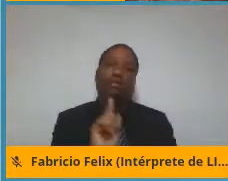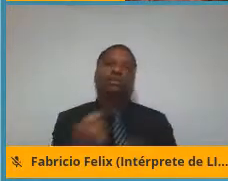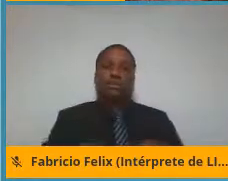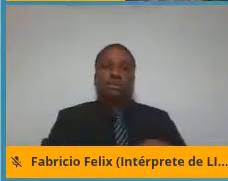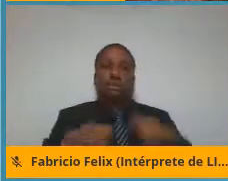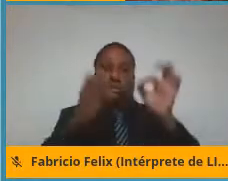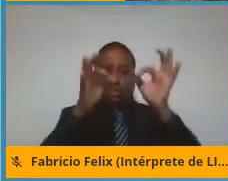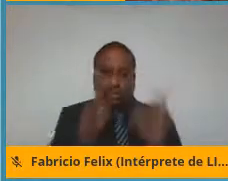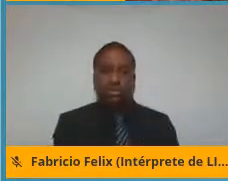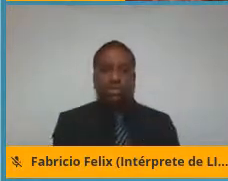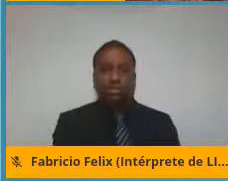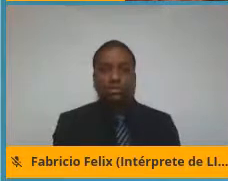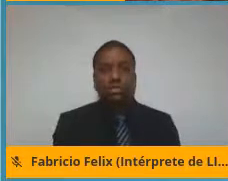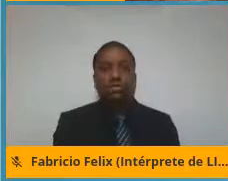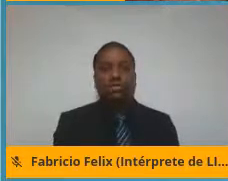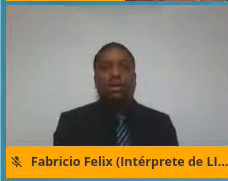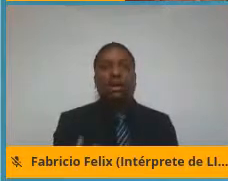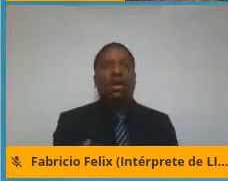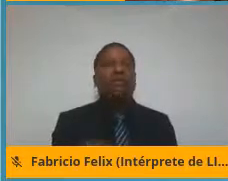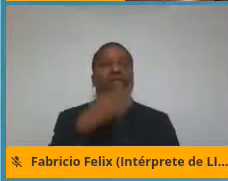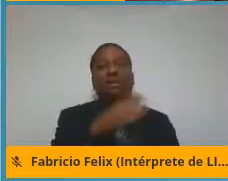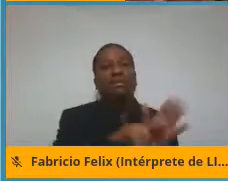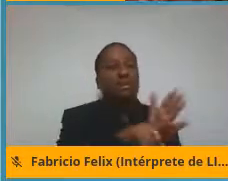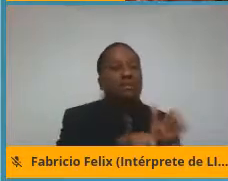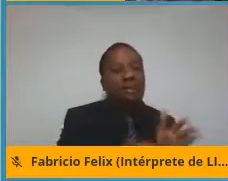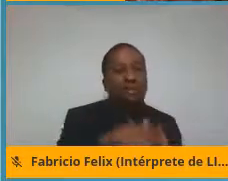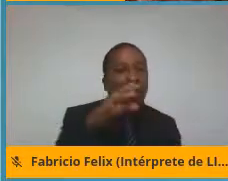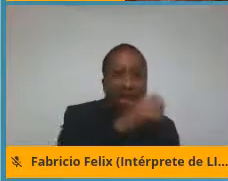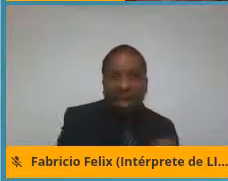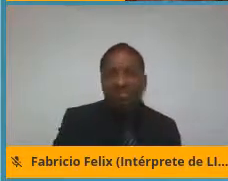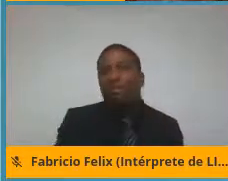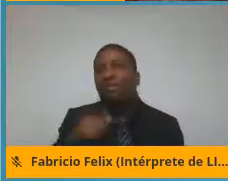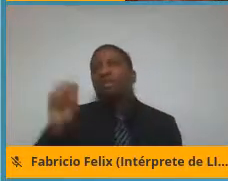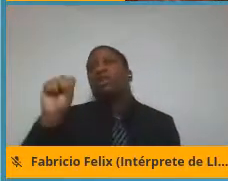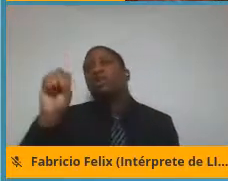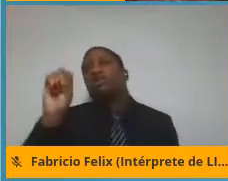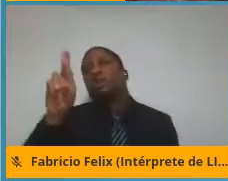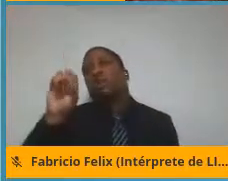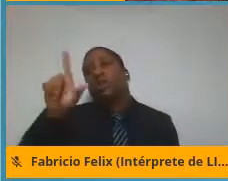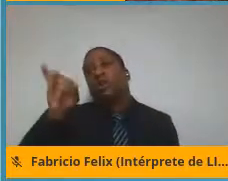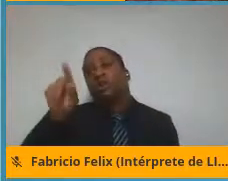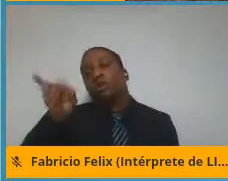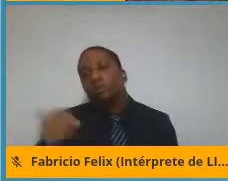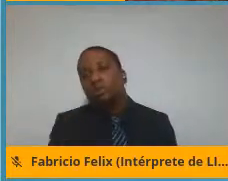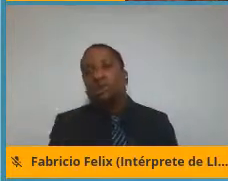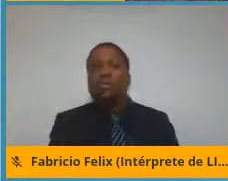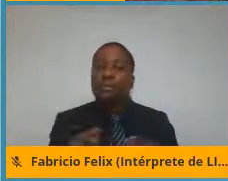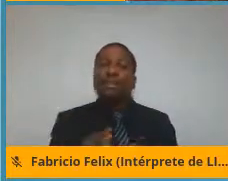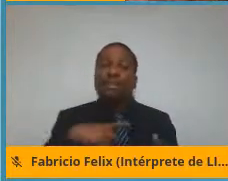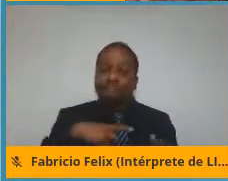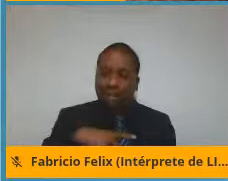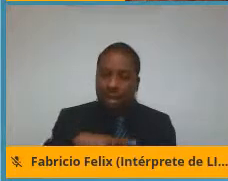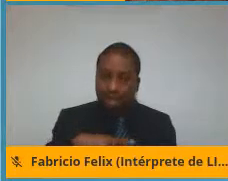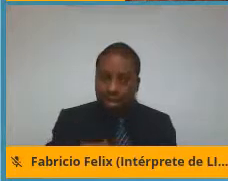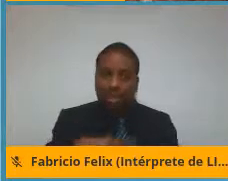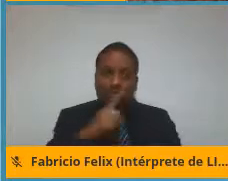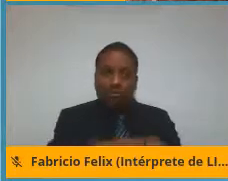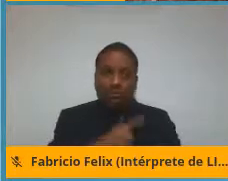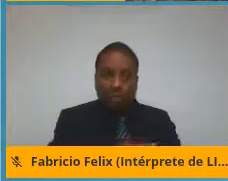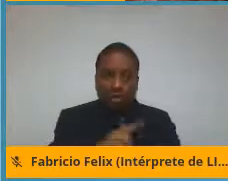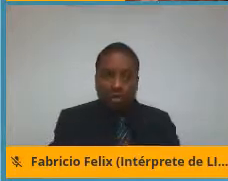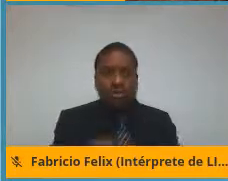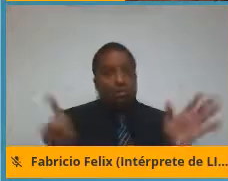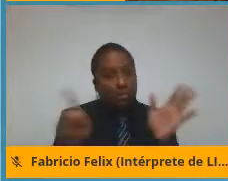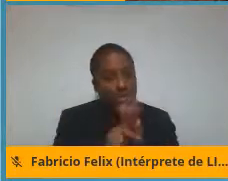que quer. Não, eu vou fazer um teste rápido, eu vou fazer sorologia, quando na verdade existem momentos adequados